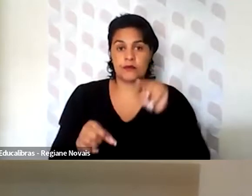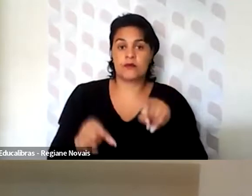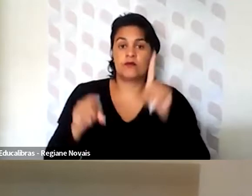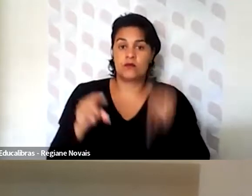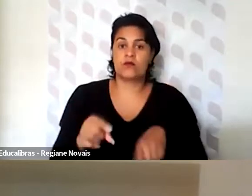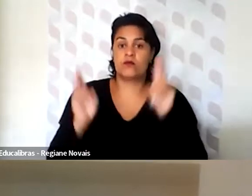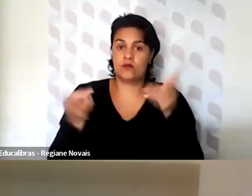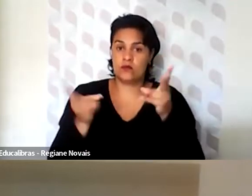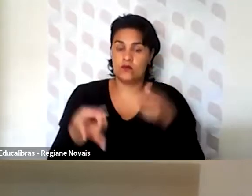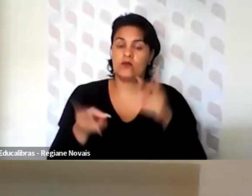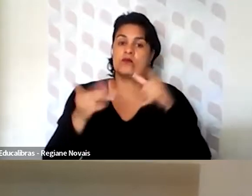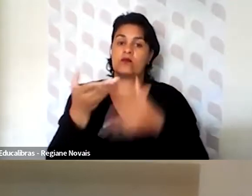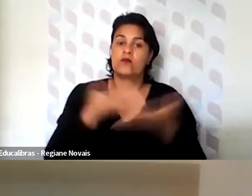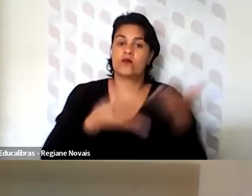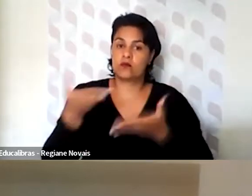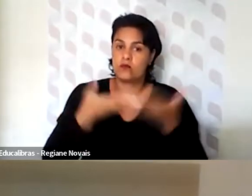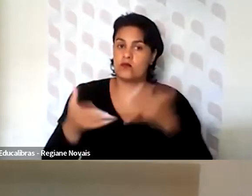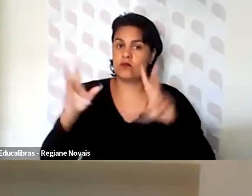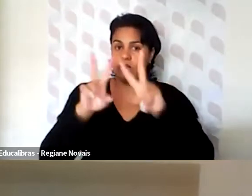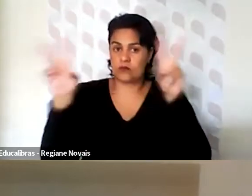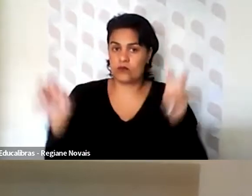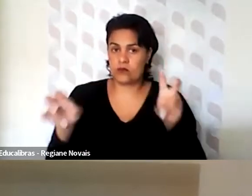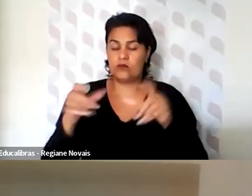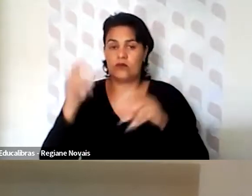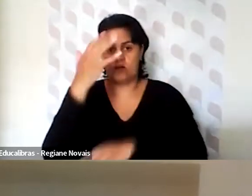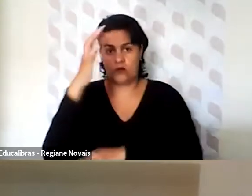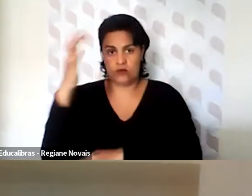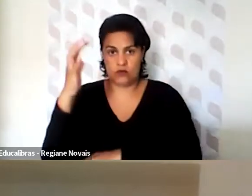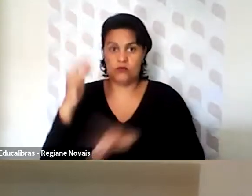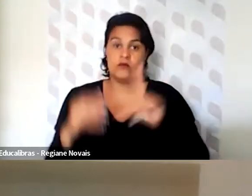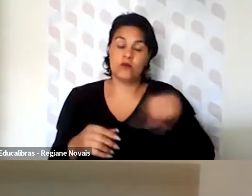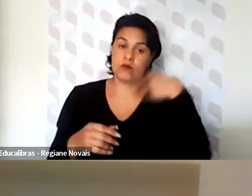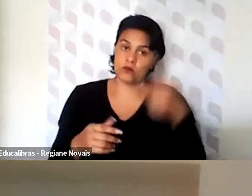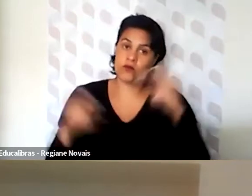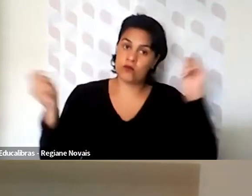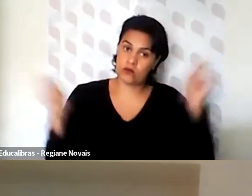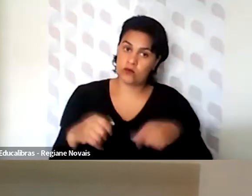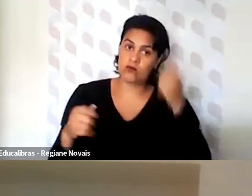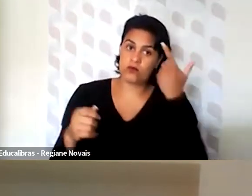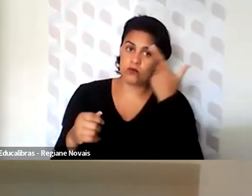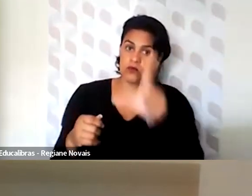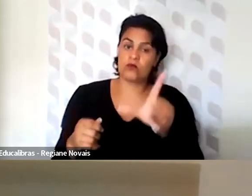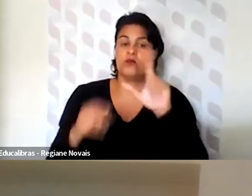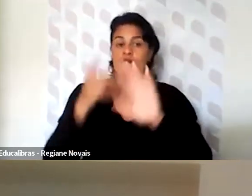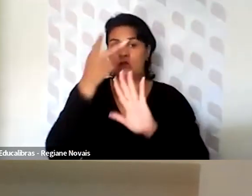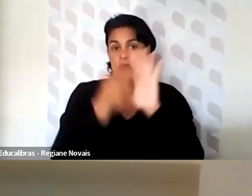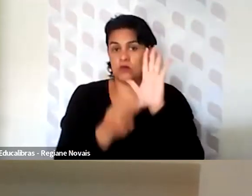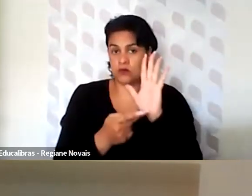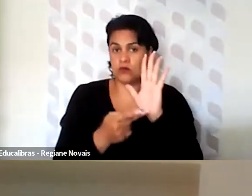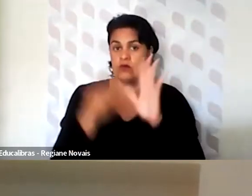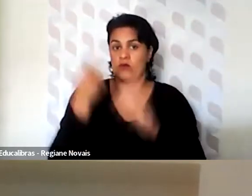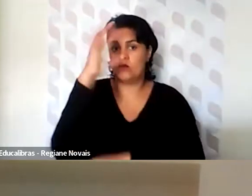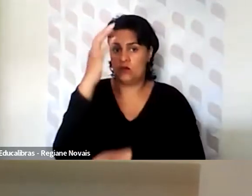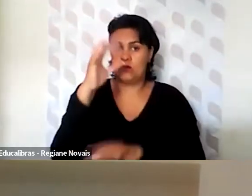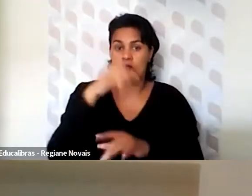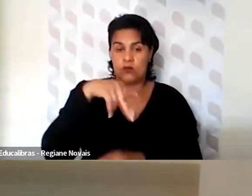de temas da natureza. Ao fazermos isso, isso vai permitir com que projetos da Amazônia se desenvolvam em